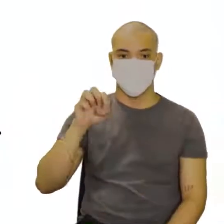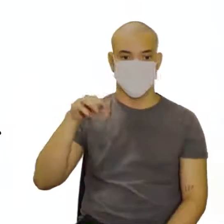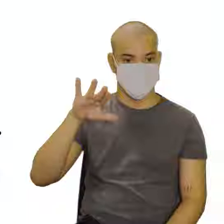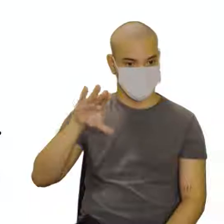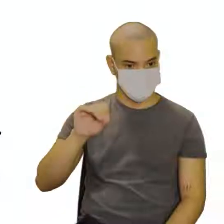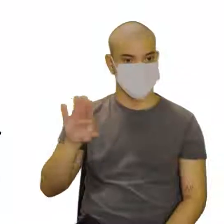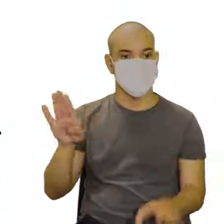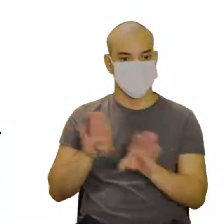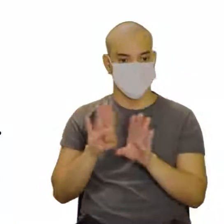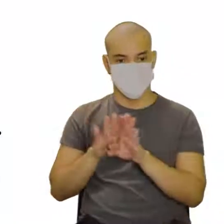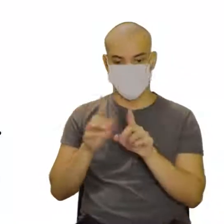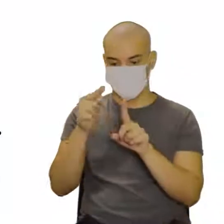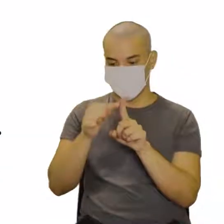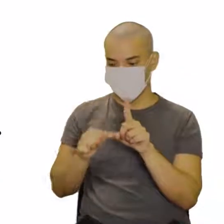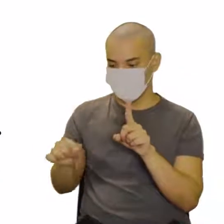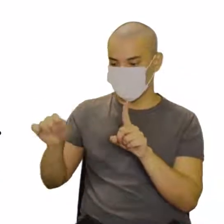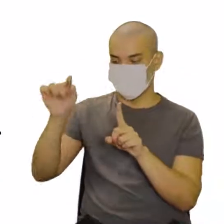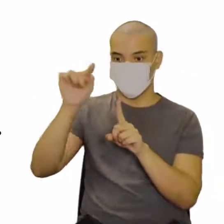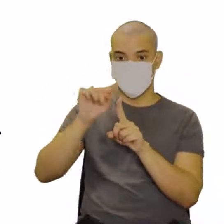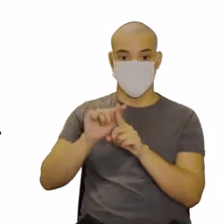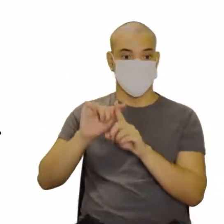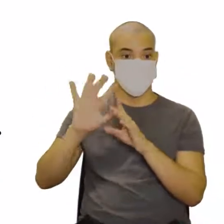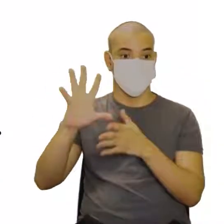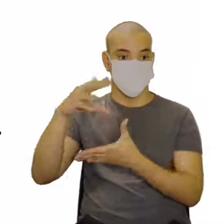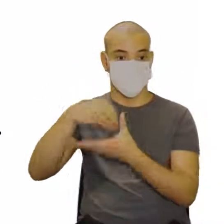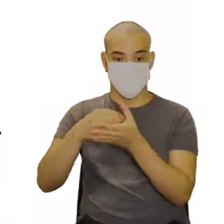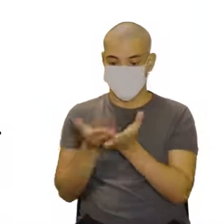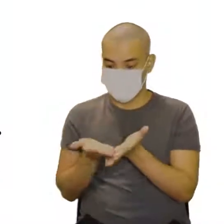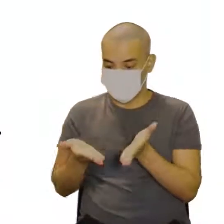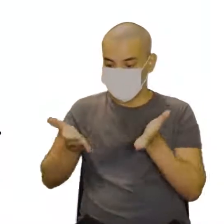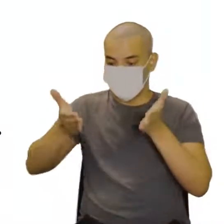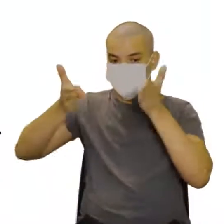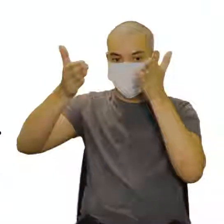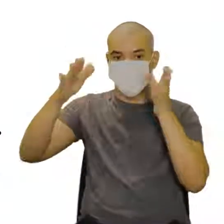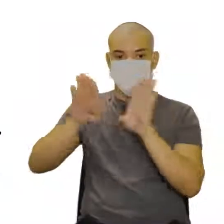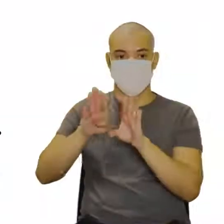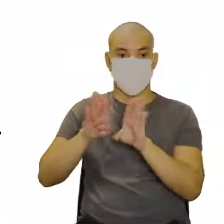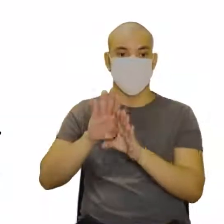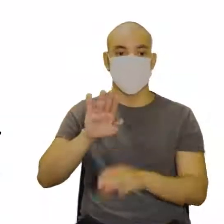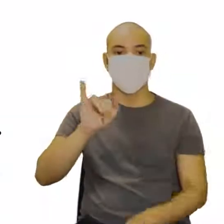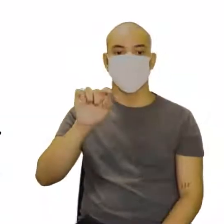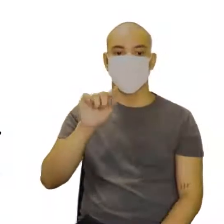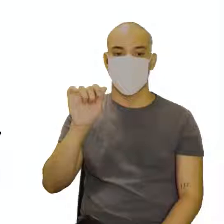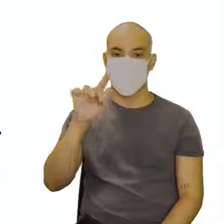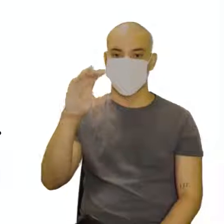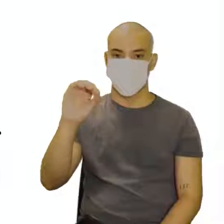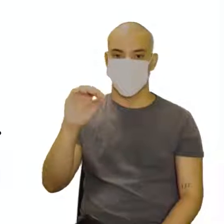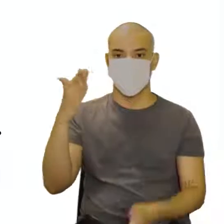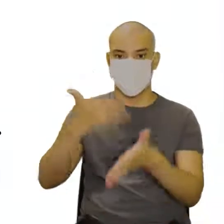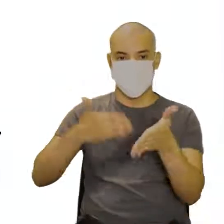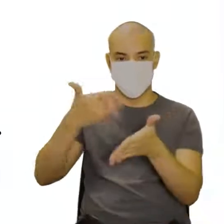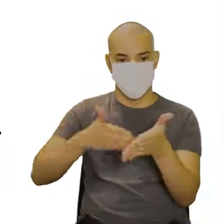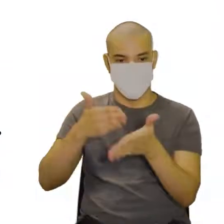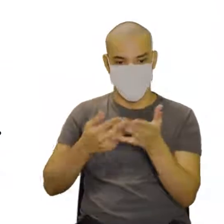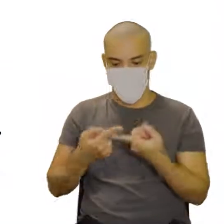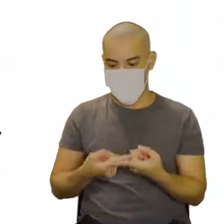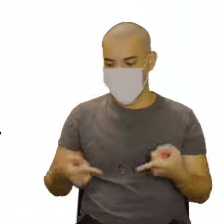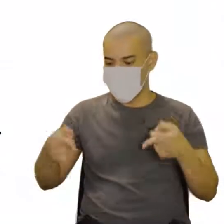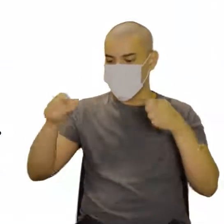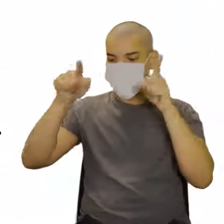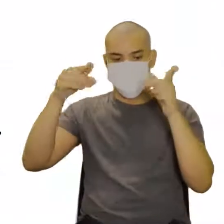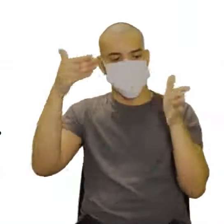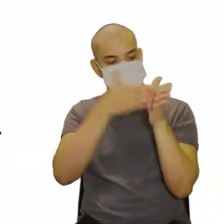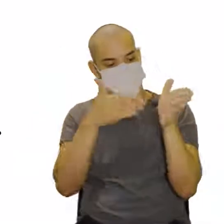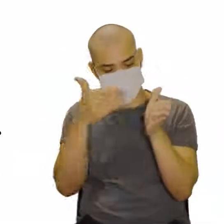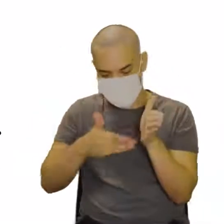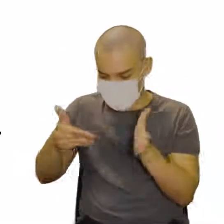onde está esse conjunto de elétrico e placa metálica. E aqui é a isolação plástica, que vocês viram naquela figura, que pode